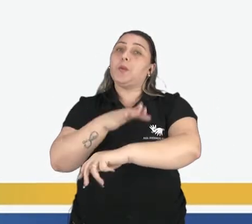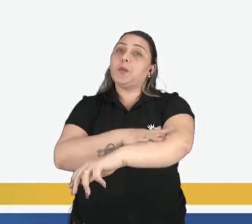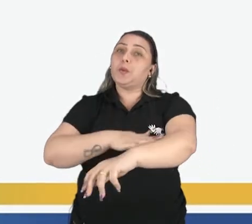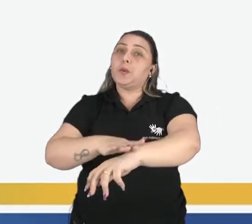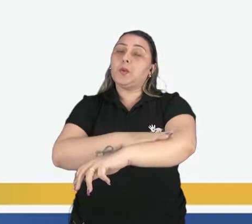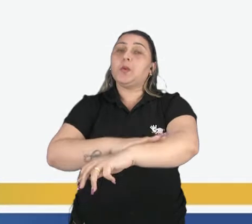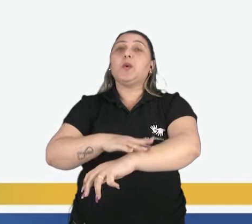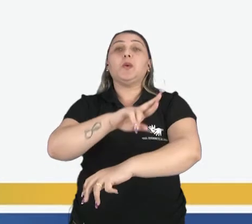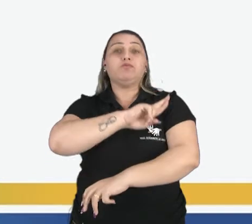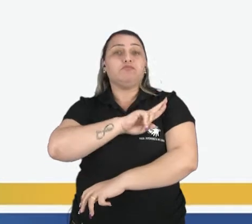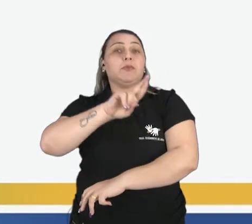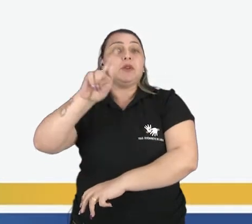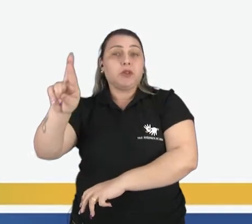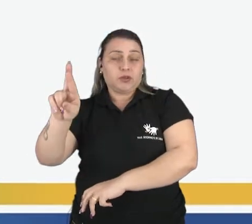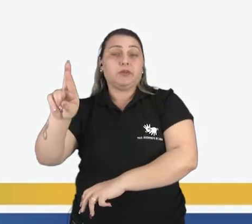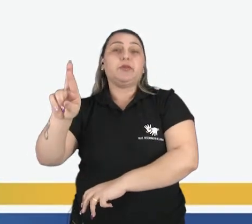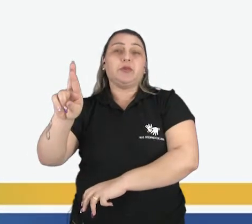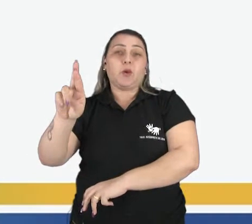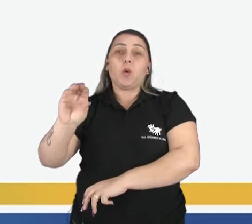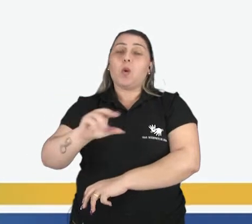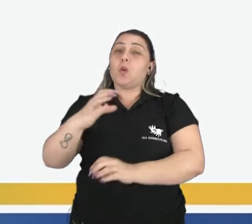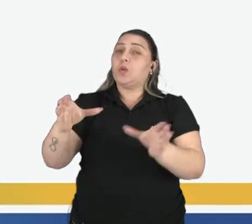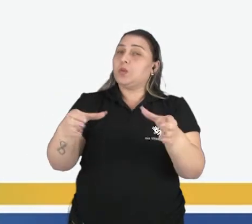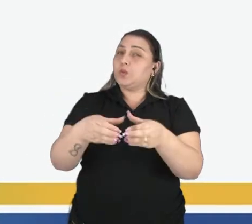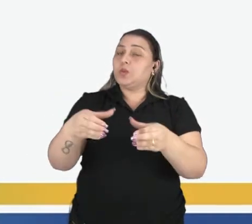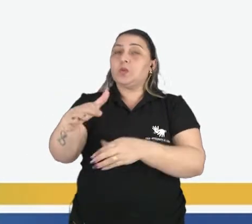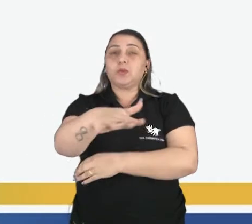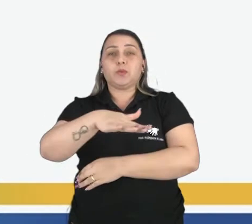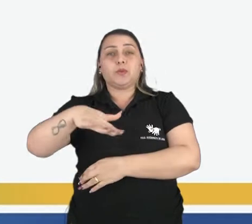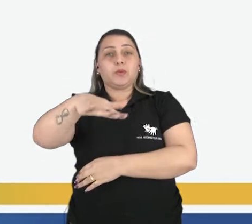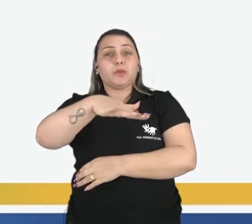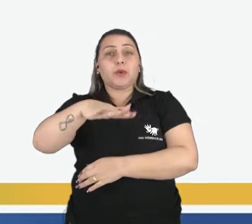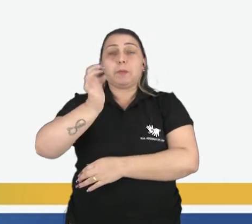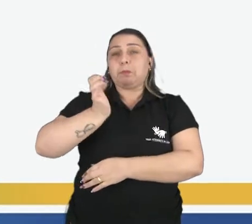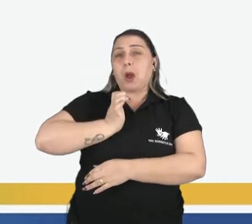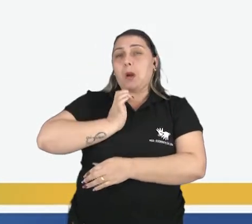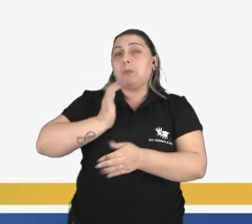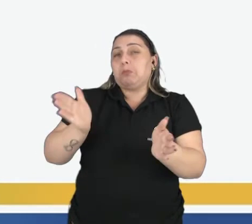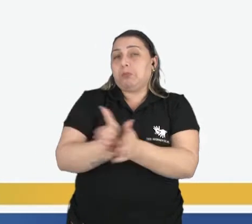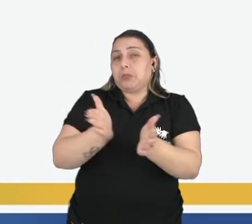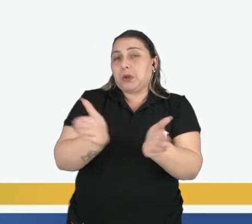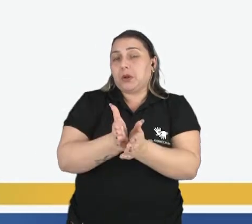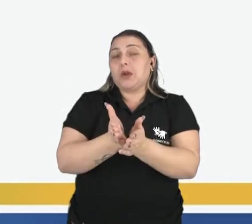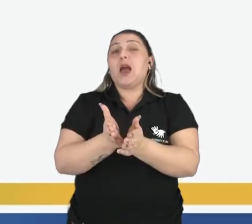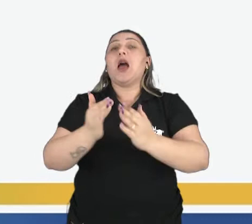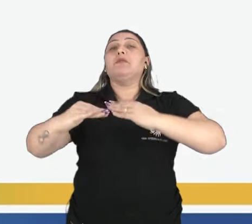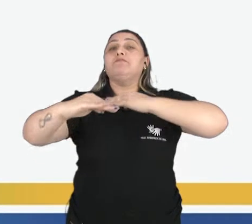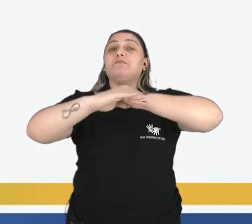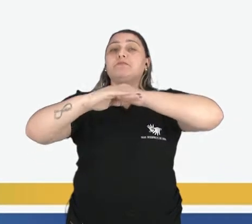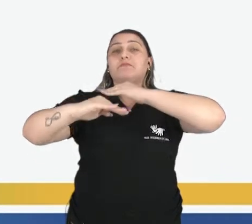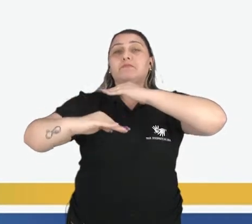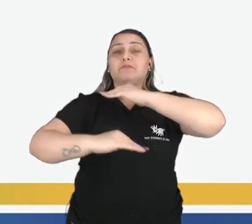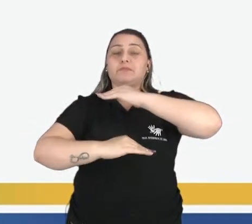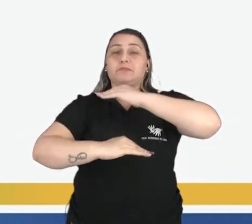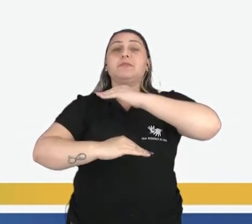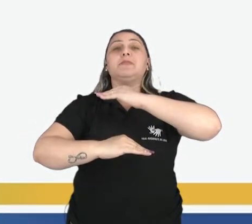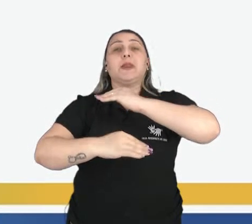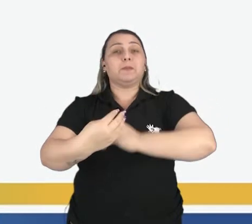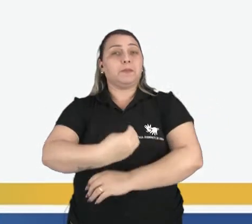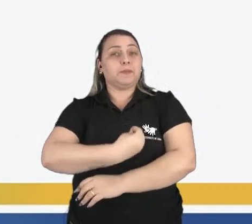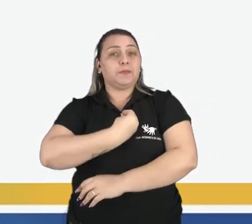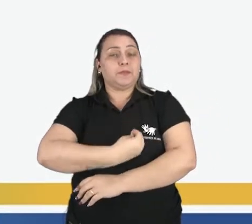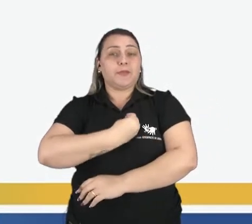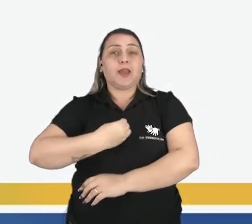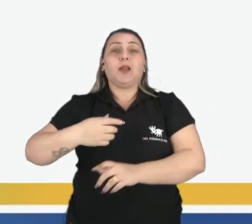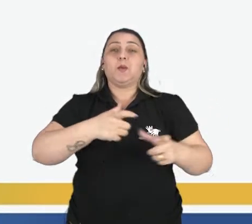de crença, de círculo ou grupo social. Em outras palavras, a desigualdade ela está